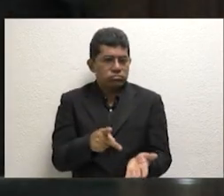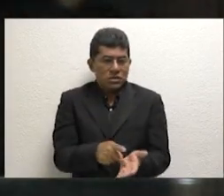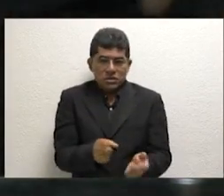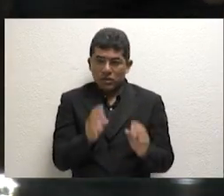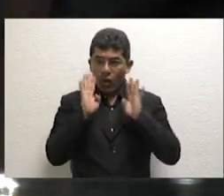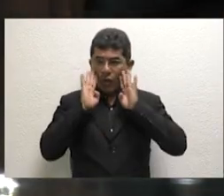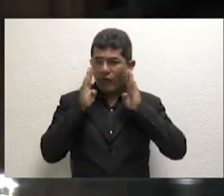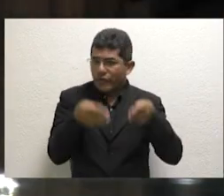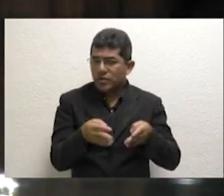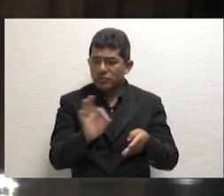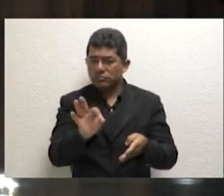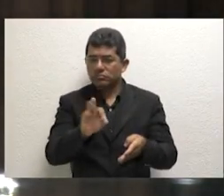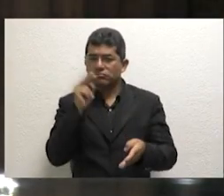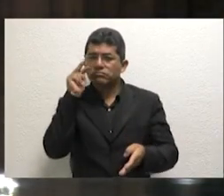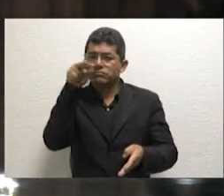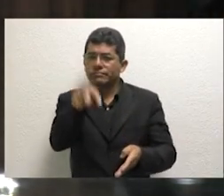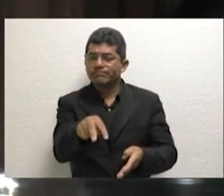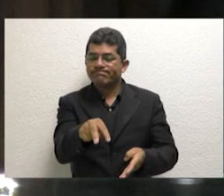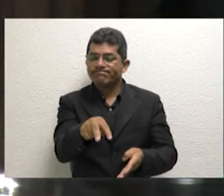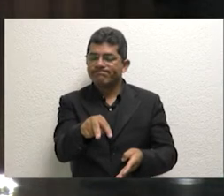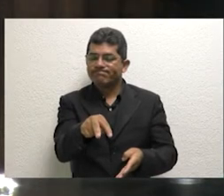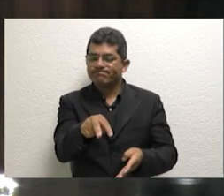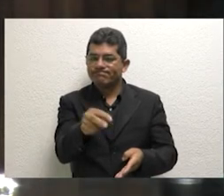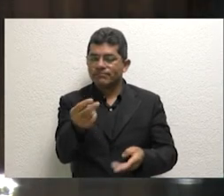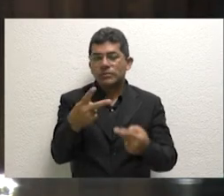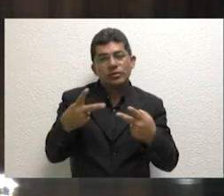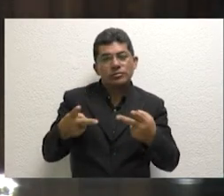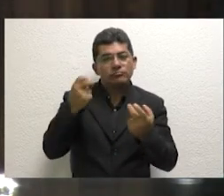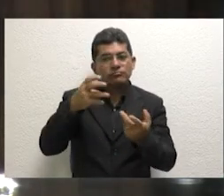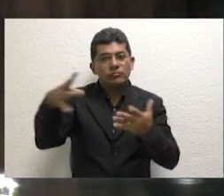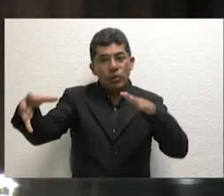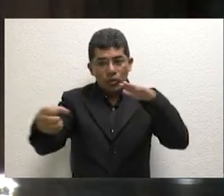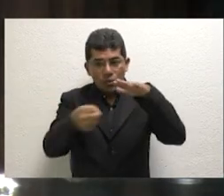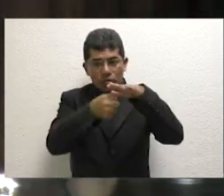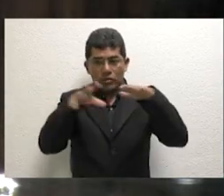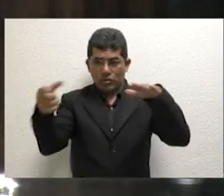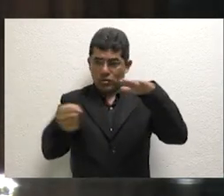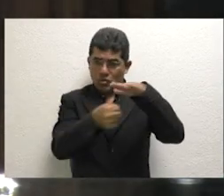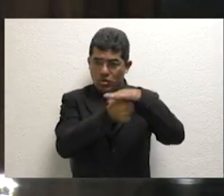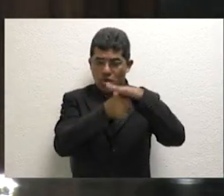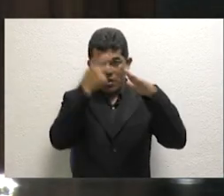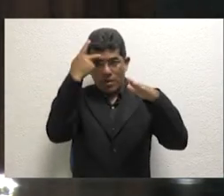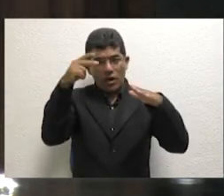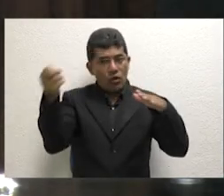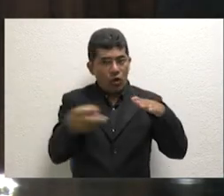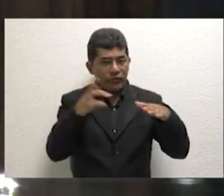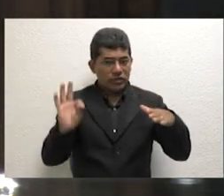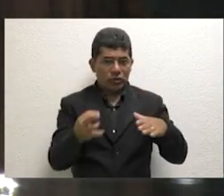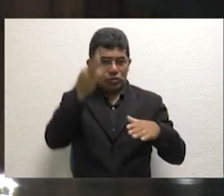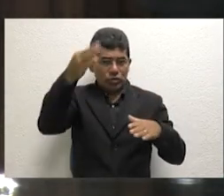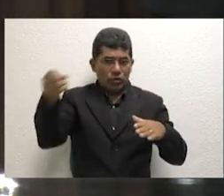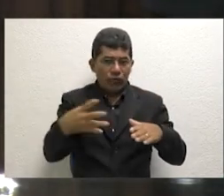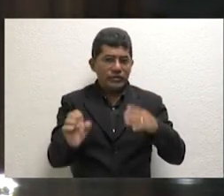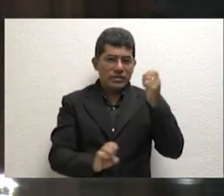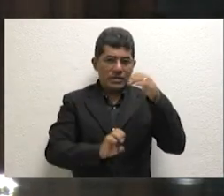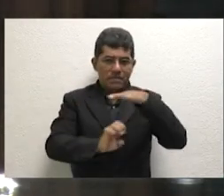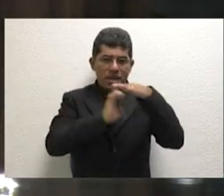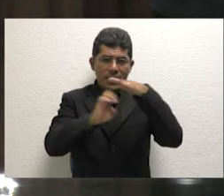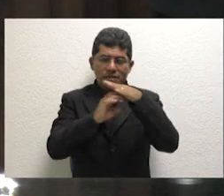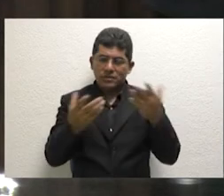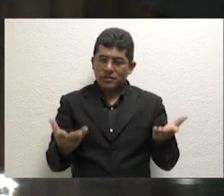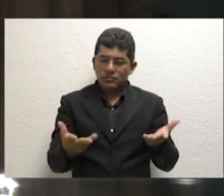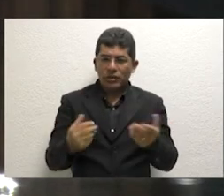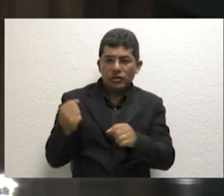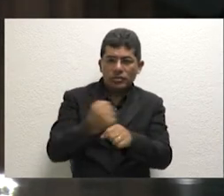atentarmos se nós não atrairmos novos investimentos se nós não apostarmos numa melhoria em infraestrutura